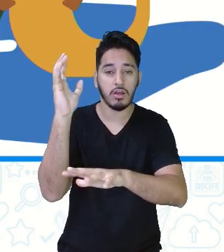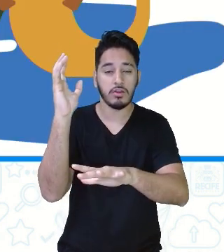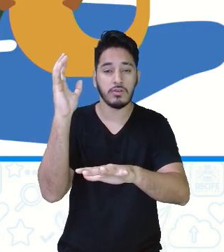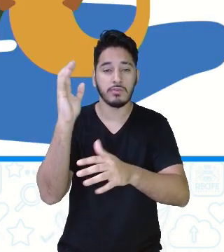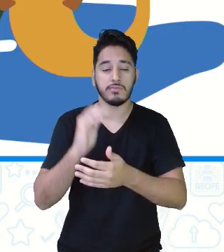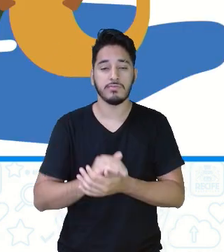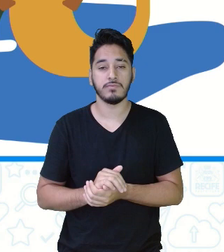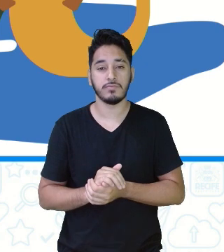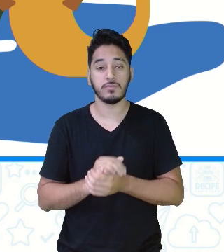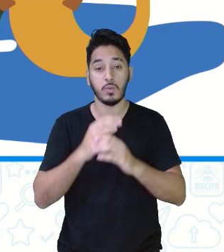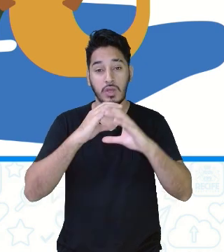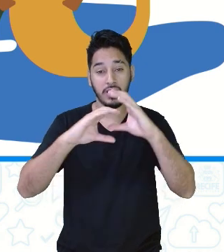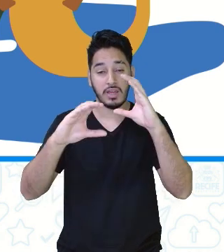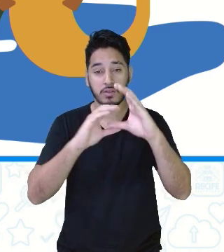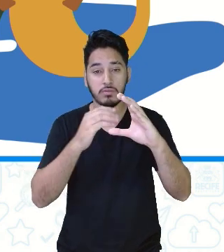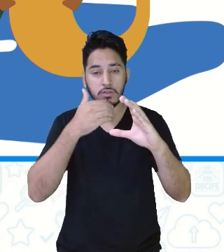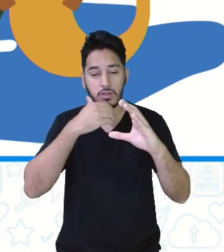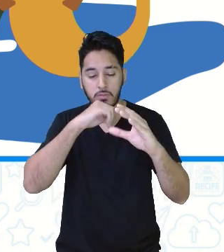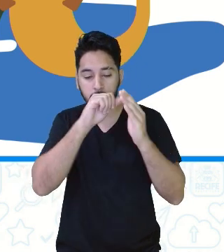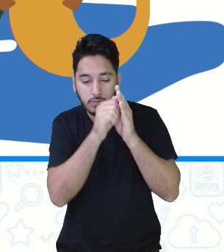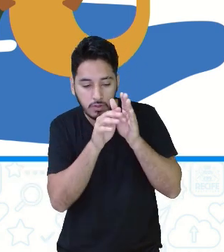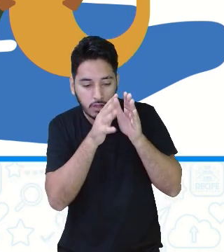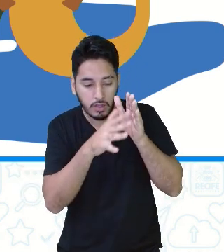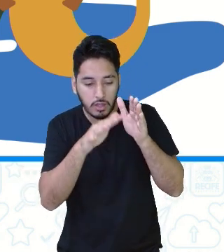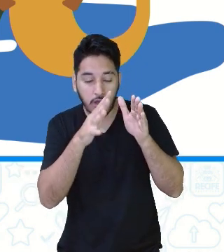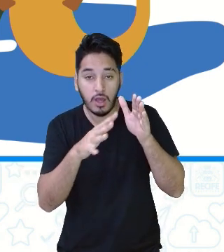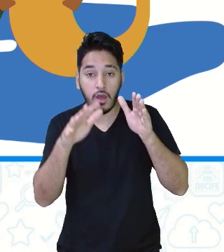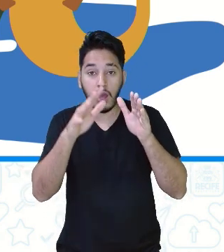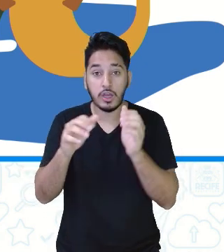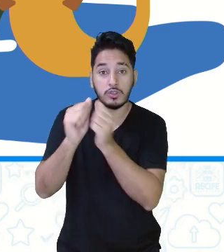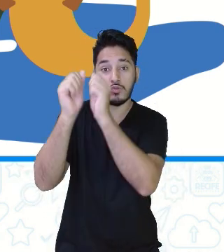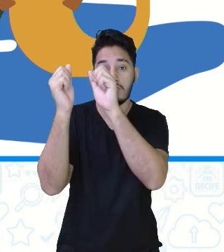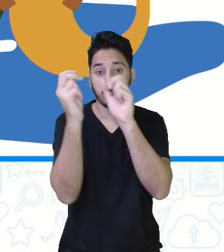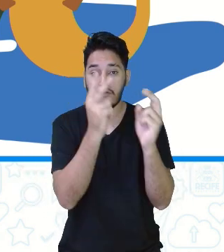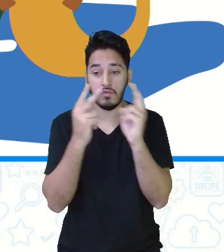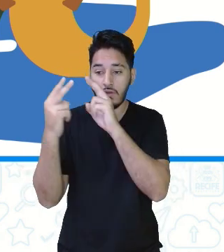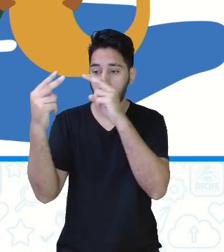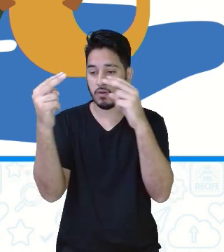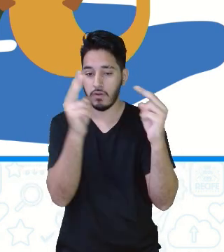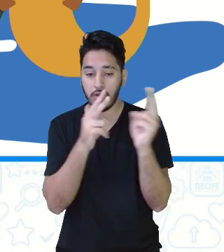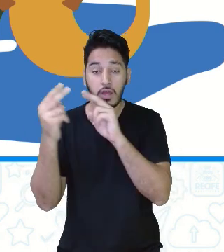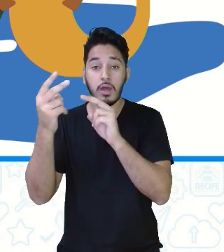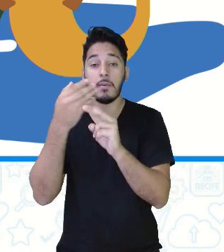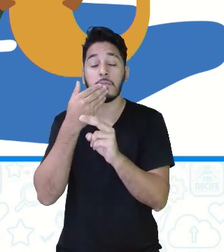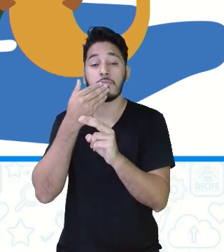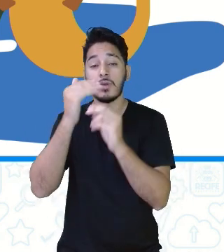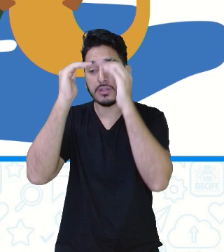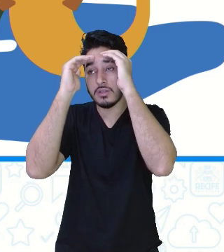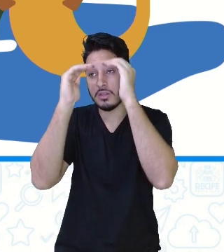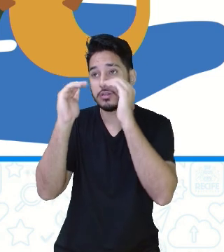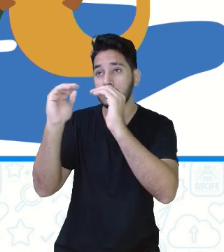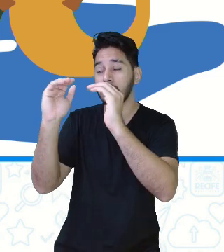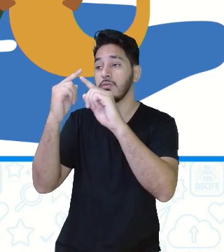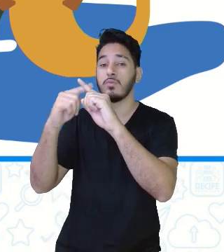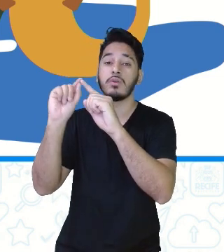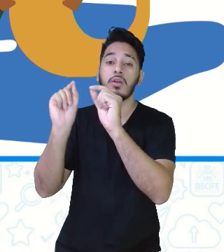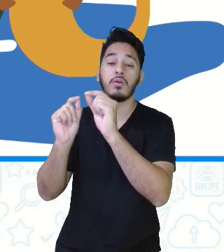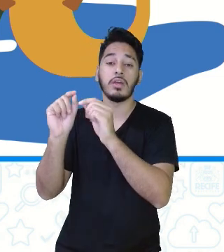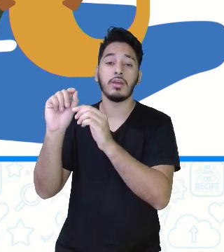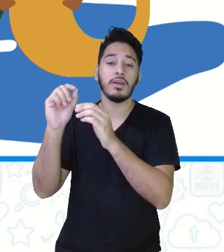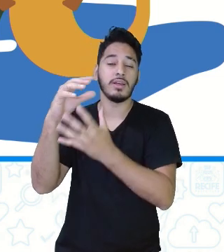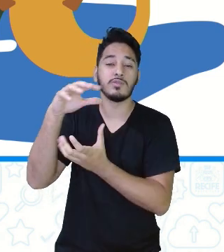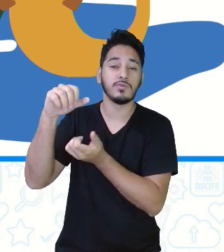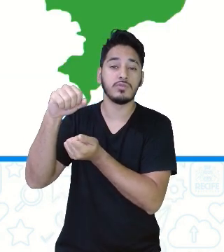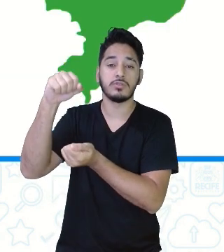O canto da mãe d'água, que na dança com o vento, pede que a respeite, pois é fonte de sustento.